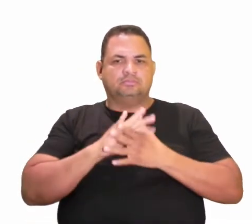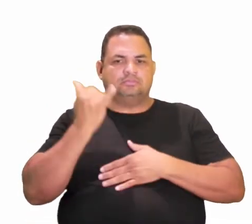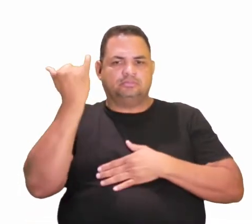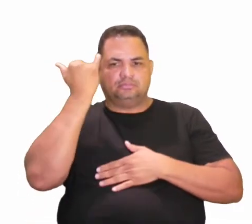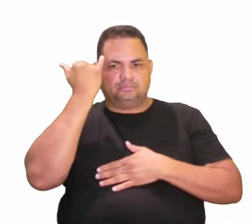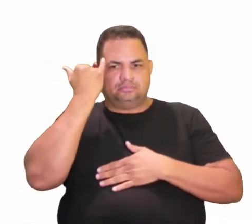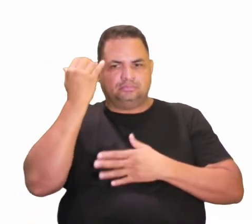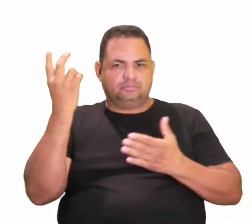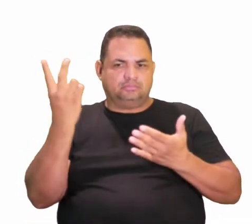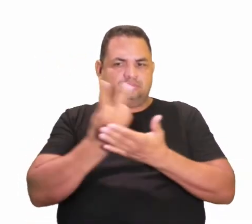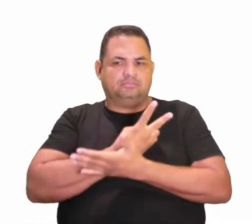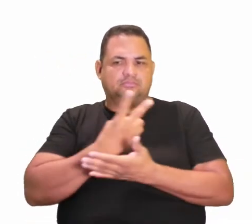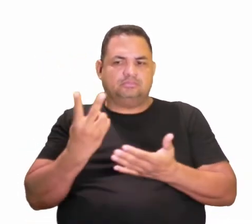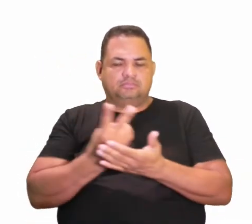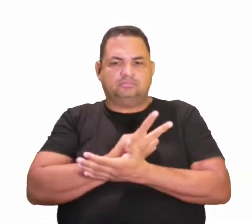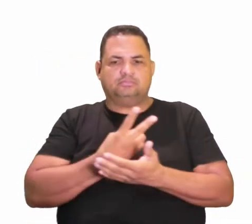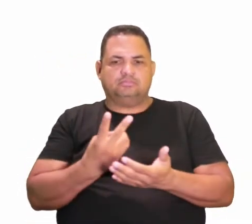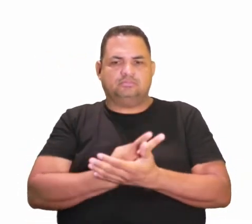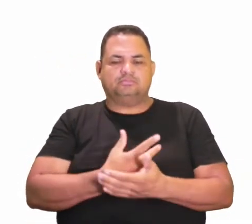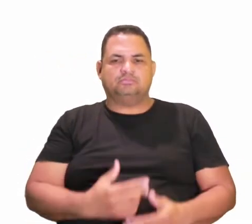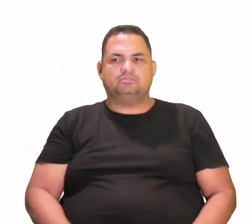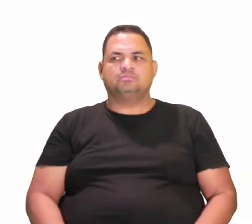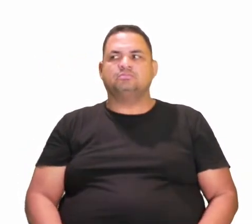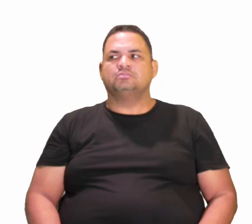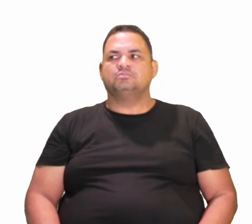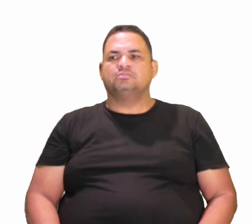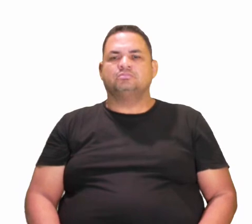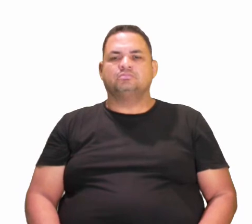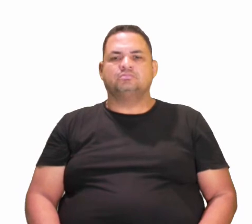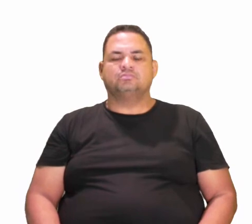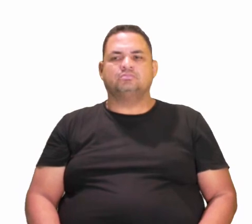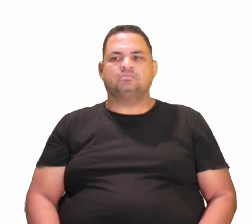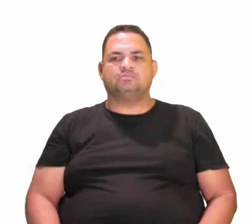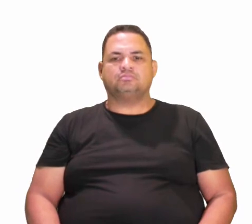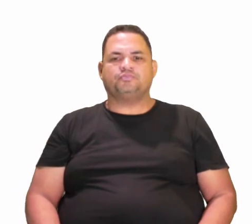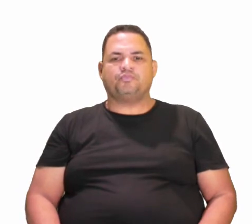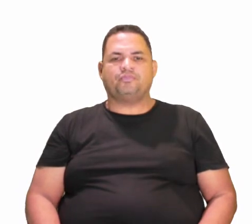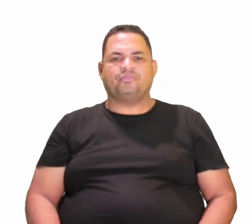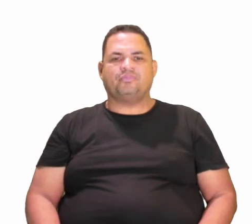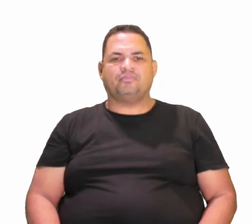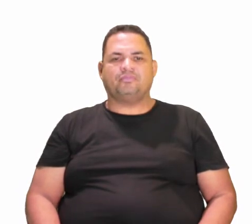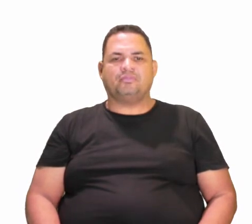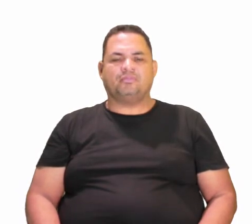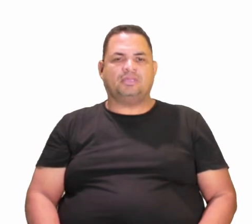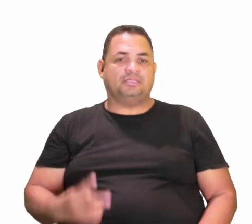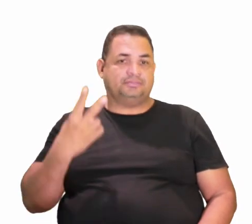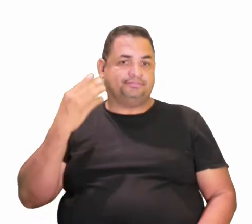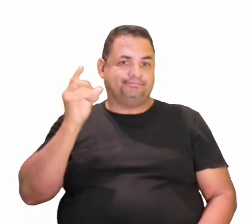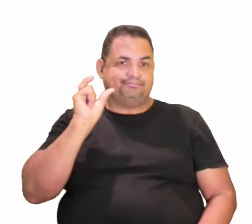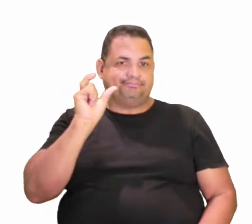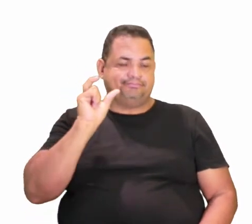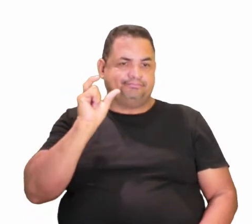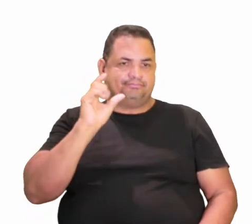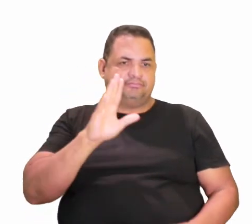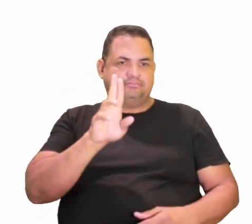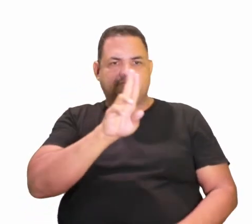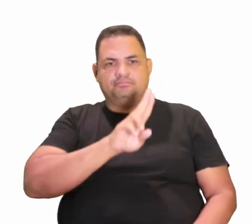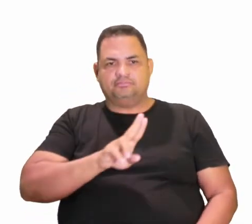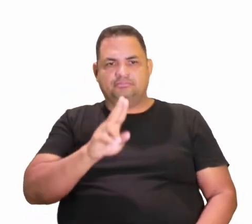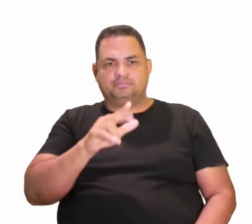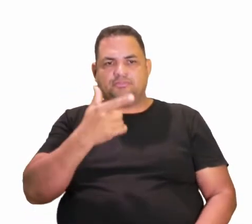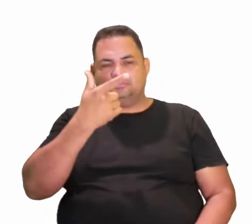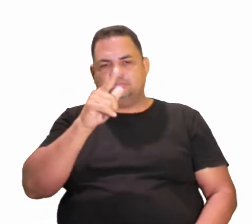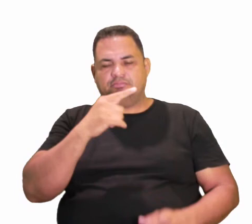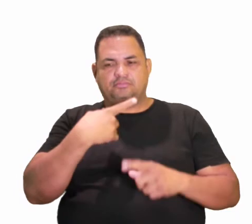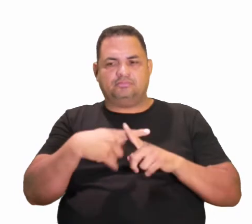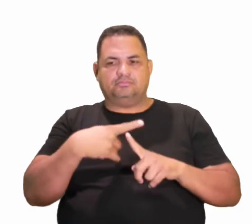é incorrect. Aí seria o quê? No lugar desse those, era para ela usar o these.